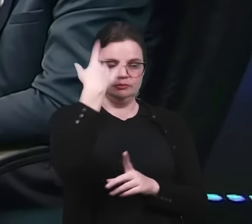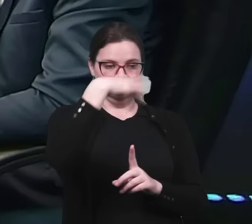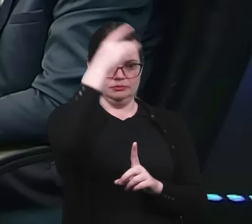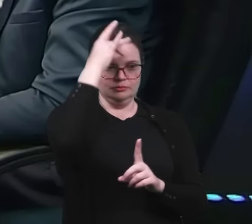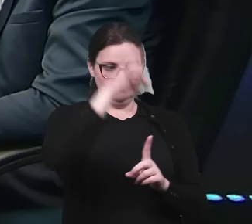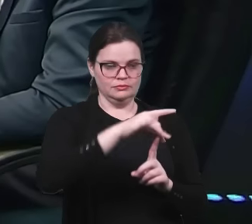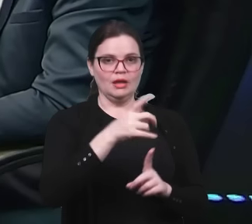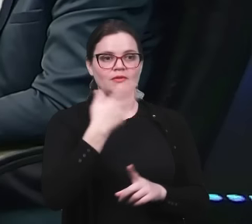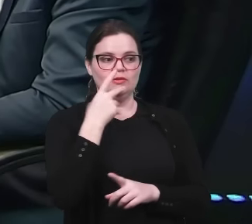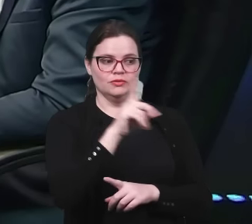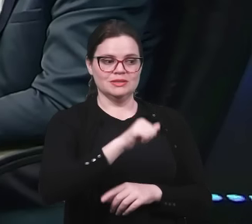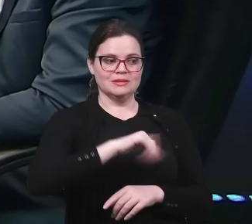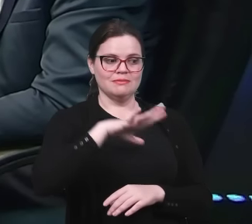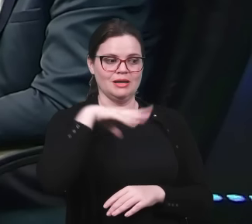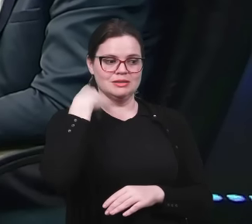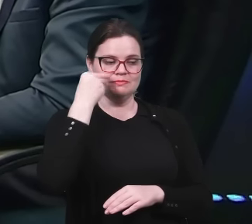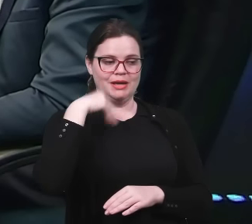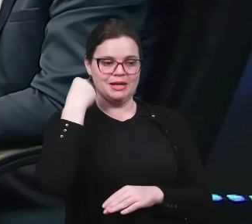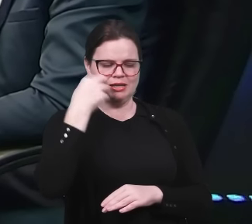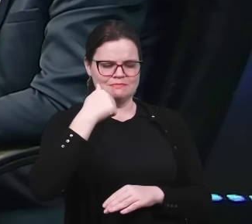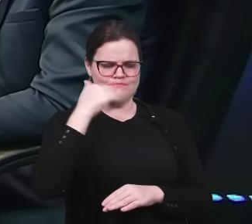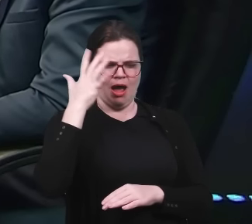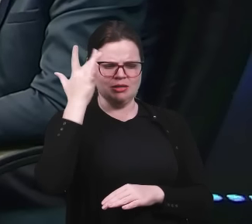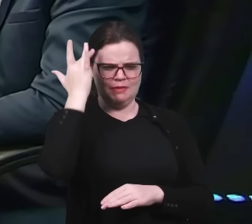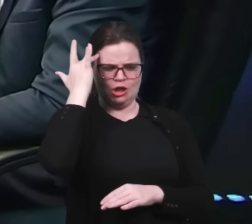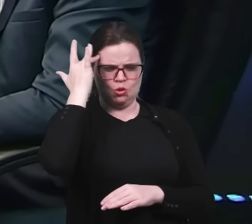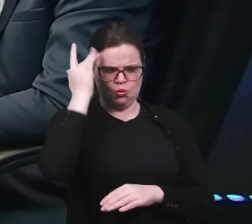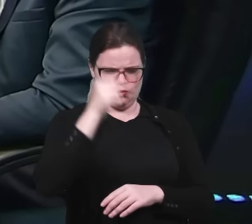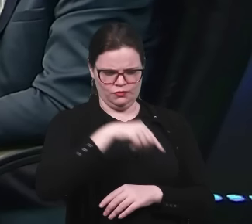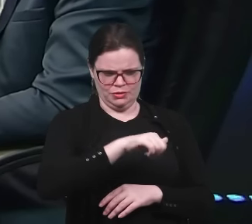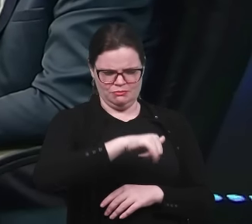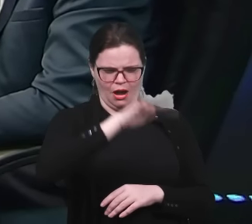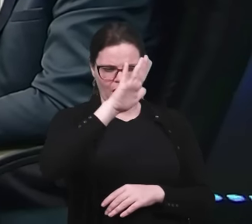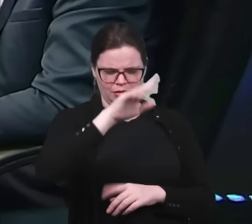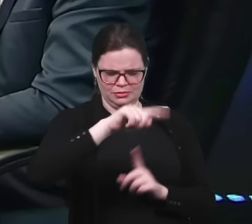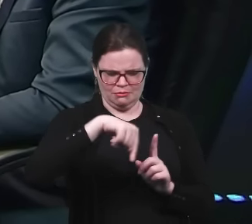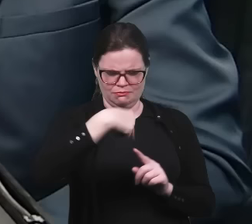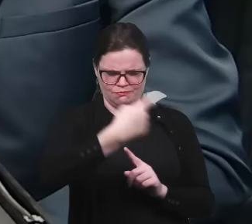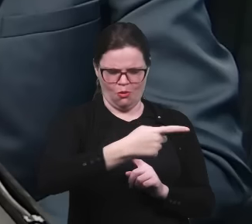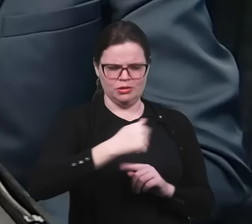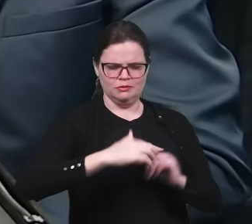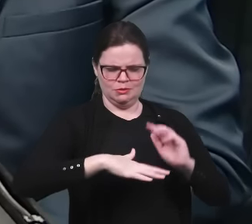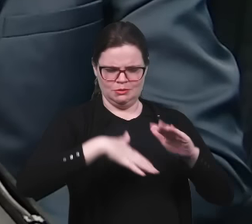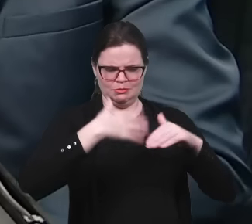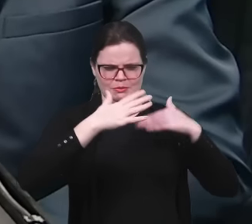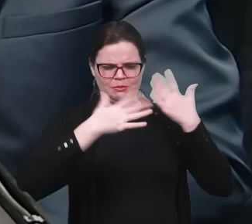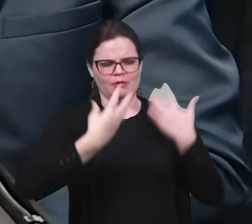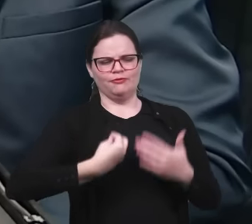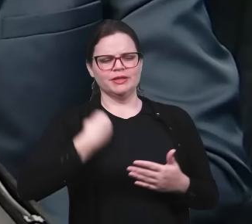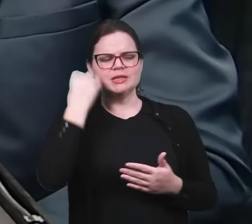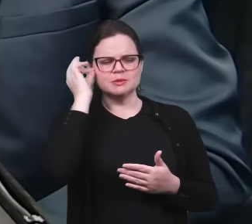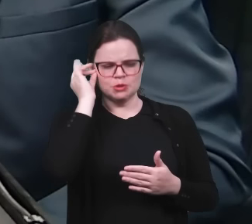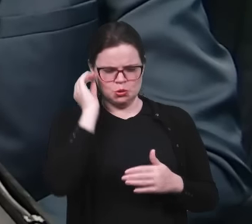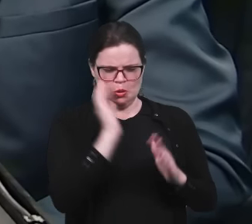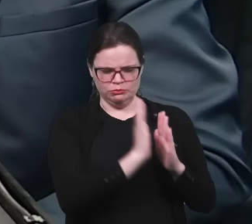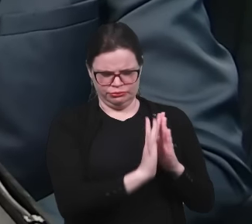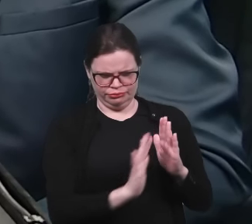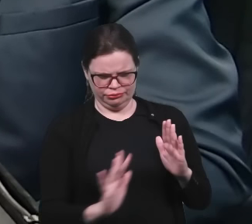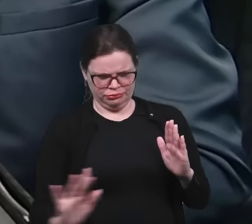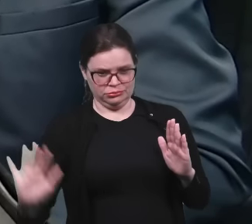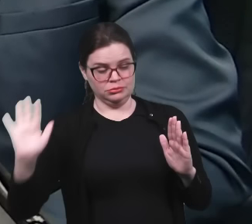fores velho, então quando você for mais maduro, Pedro, à medida que você crescer, você for desenvolvendo nessa